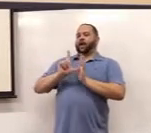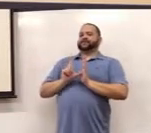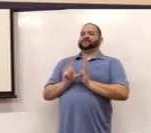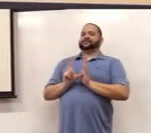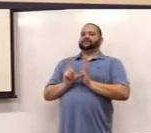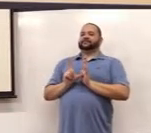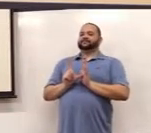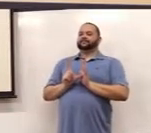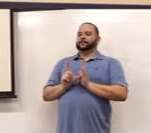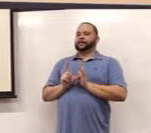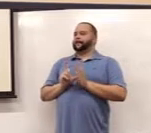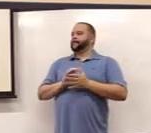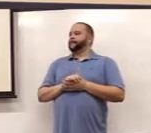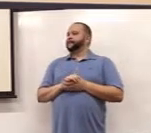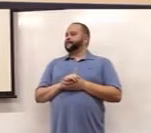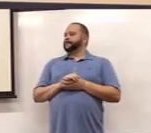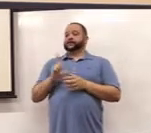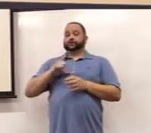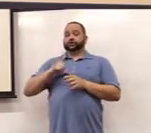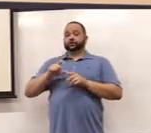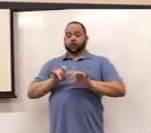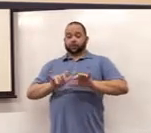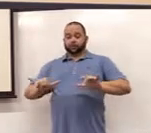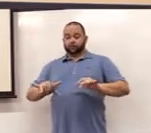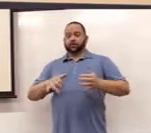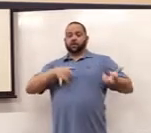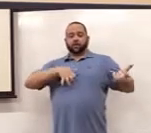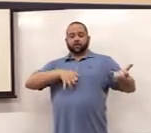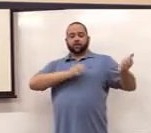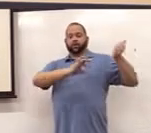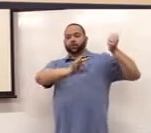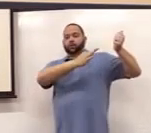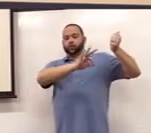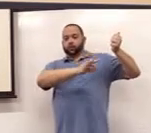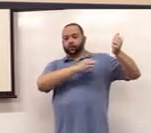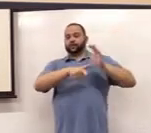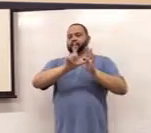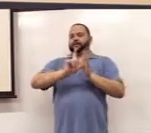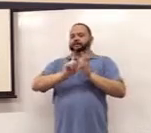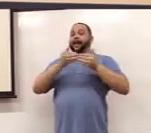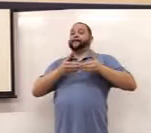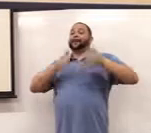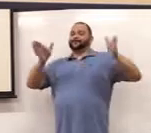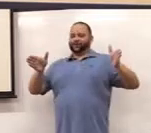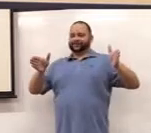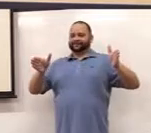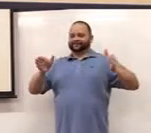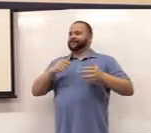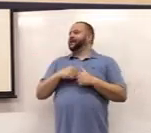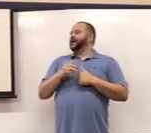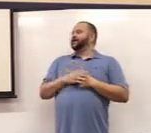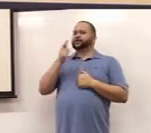depois. Então ela era instrumental, tocava antes, depois da apresentação. Como ela era uma abertura, a gente